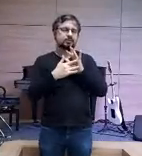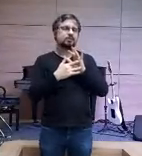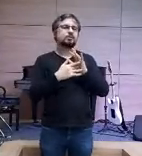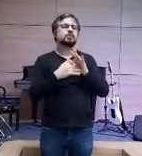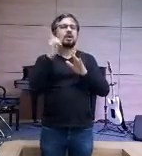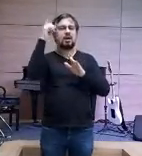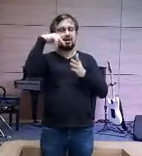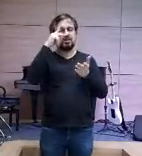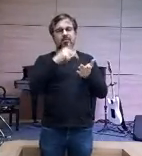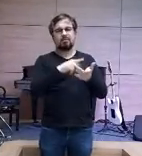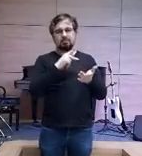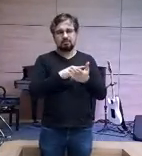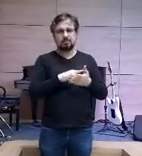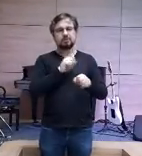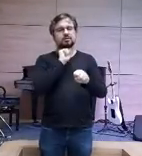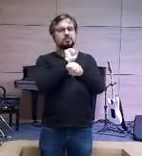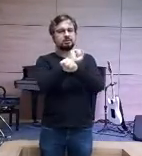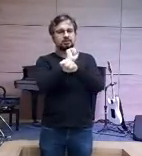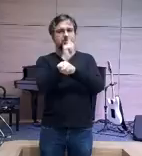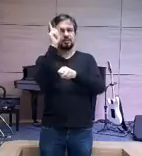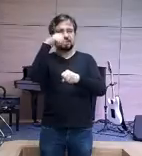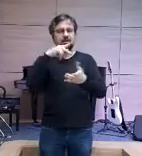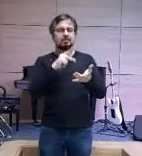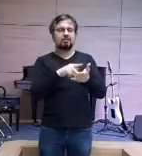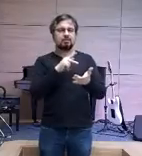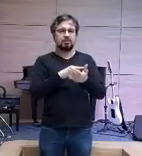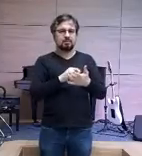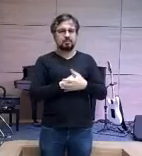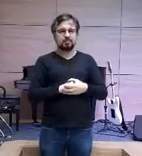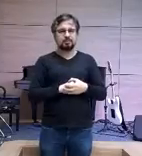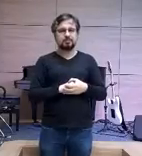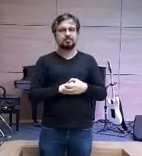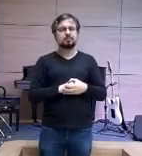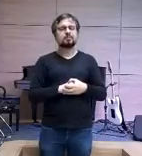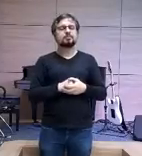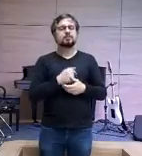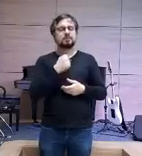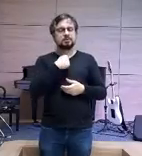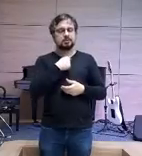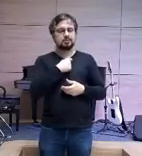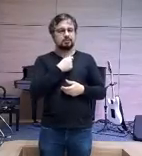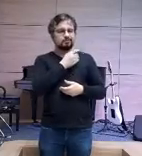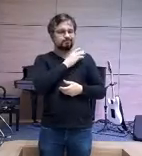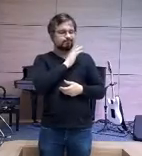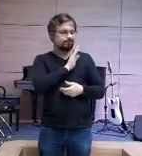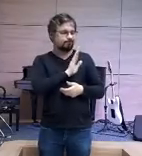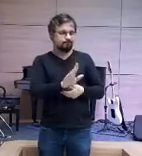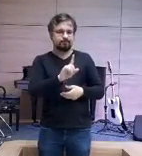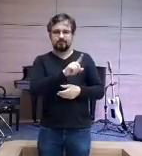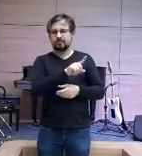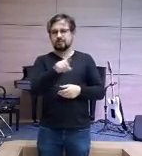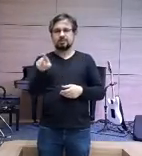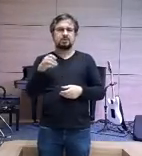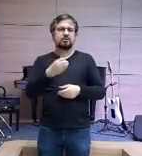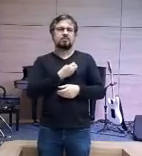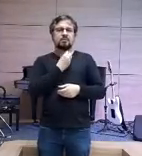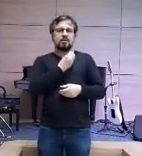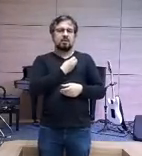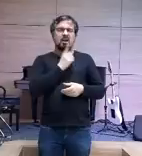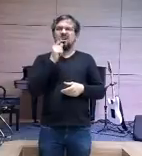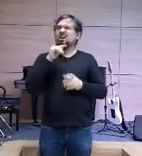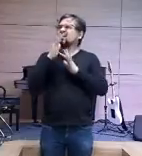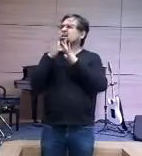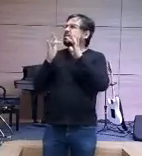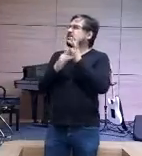é real a esperança é real e eu não quero que você viva Jesus